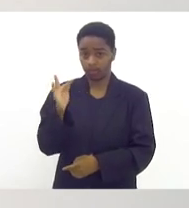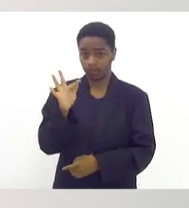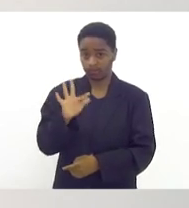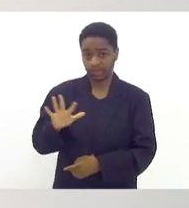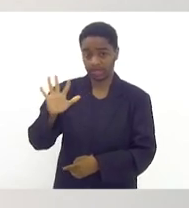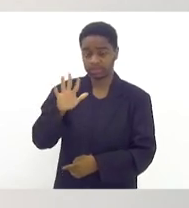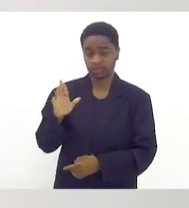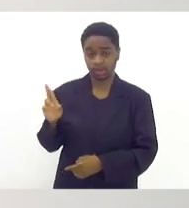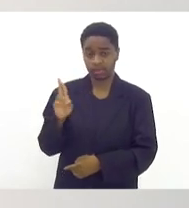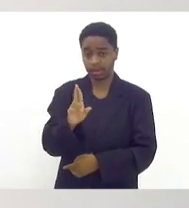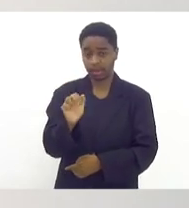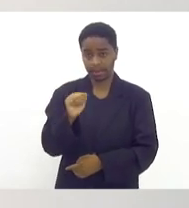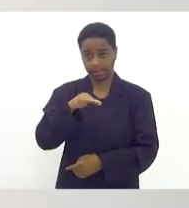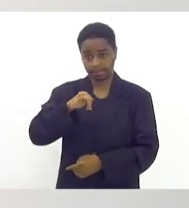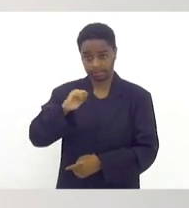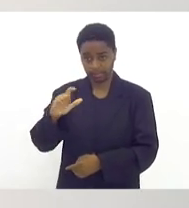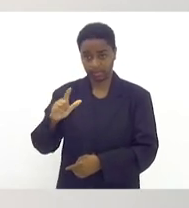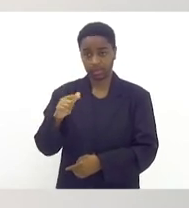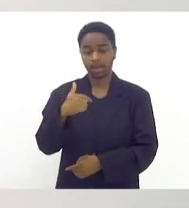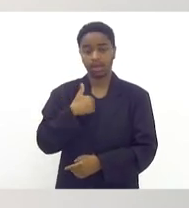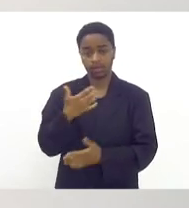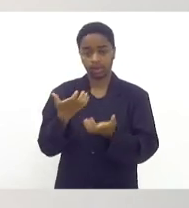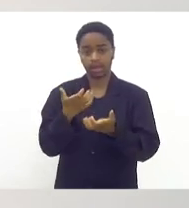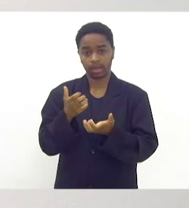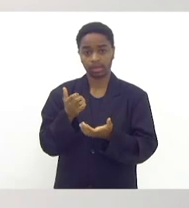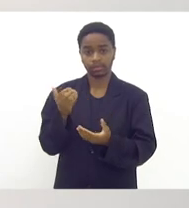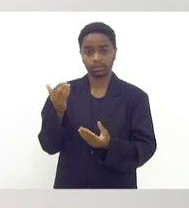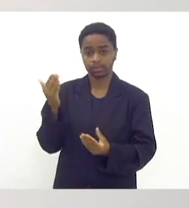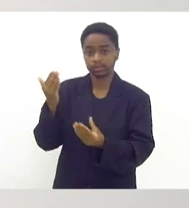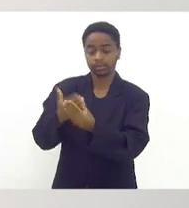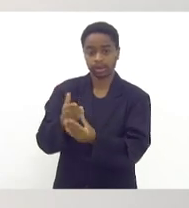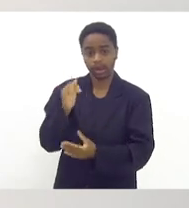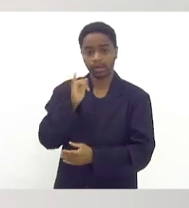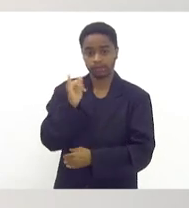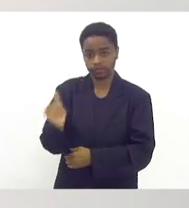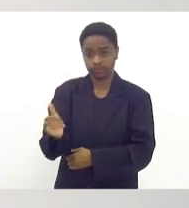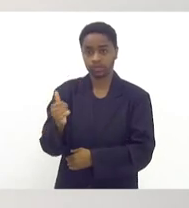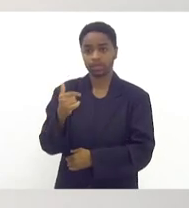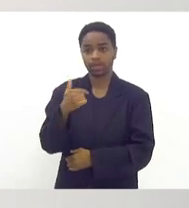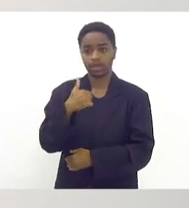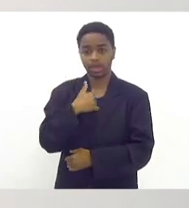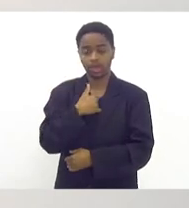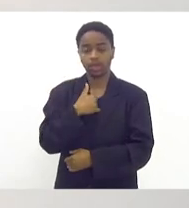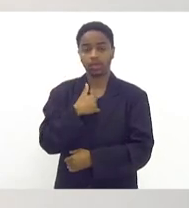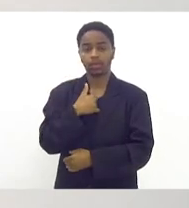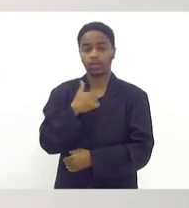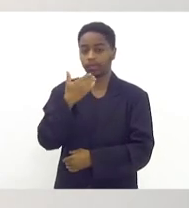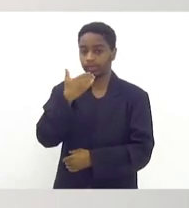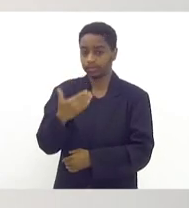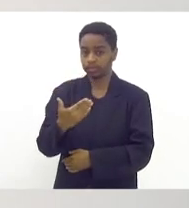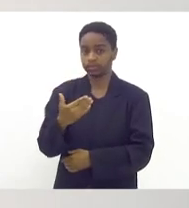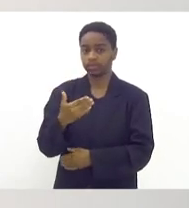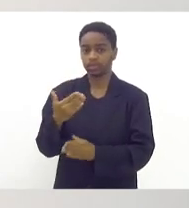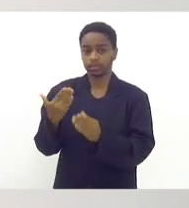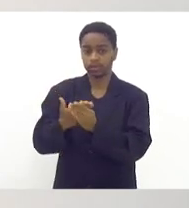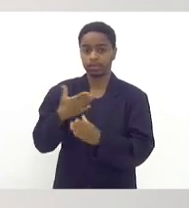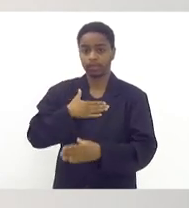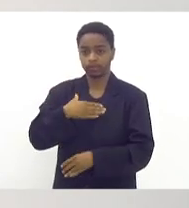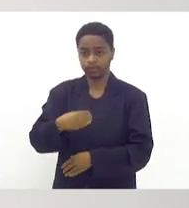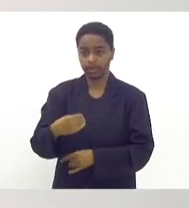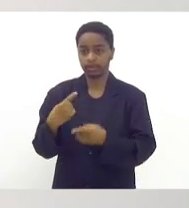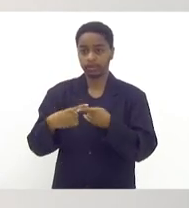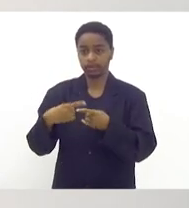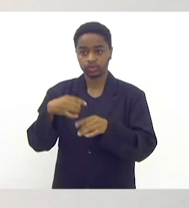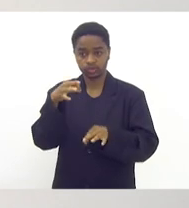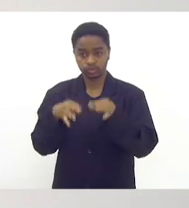tá representando a 1000 notificá-lo porque eu estou peticionando a manhã no processo do meu filho para que o juiz peça